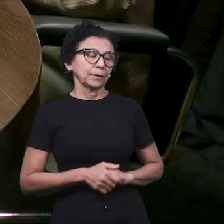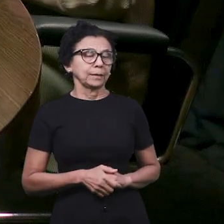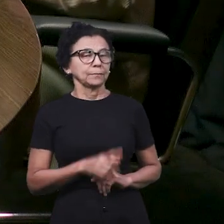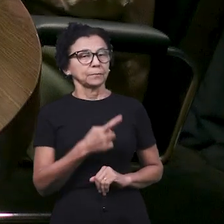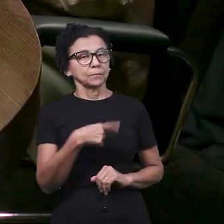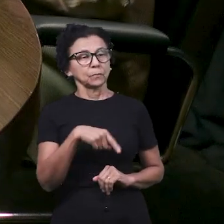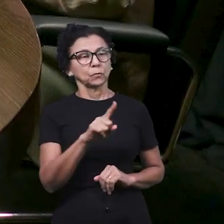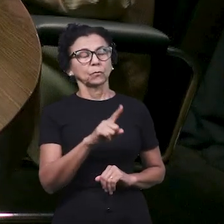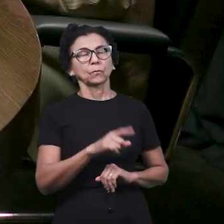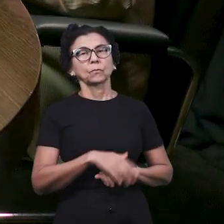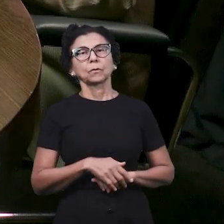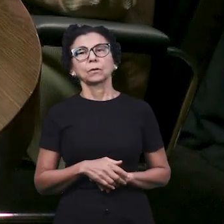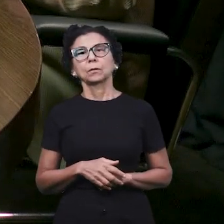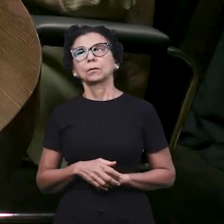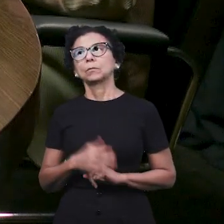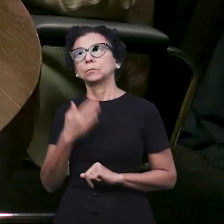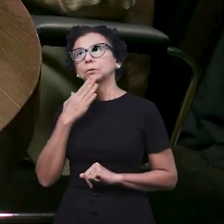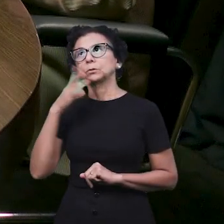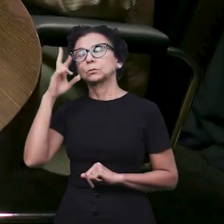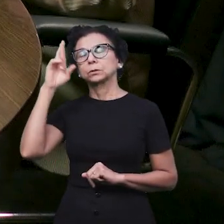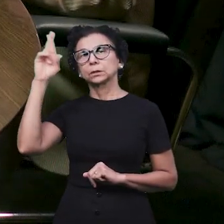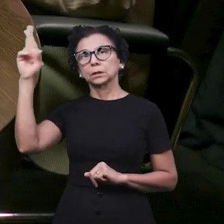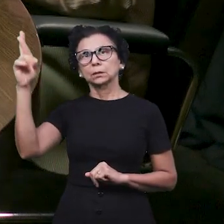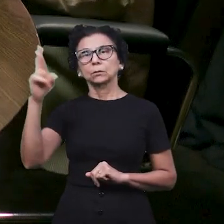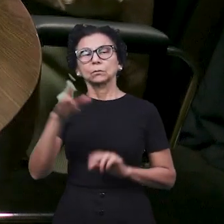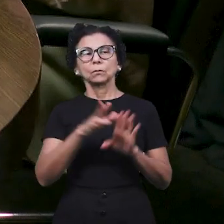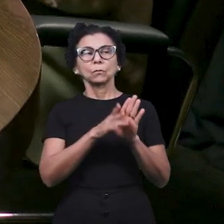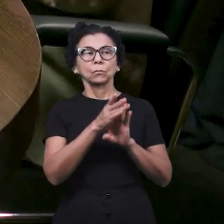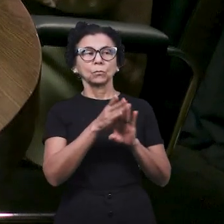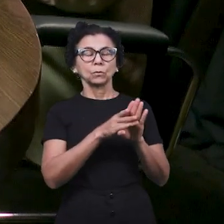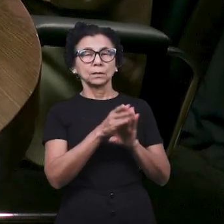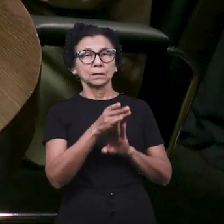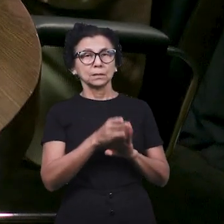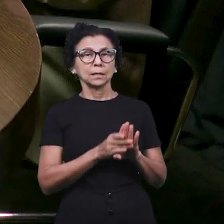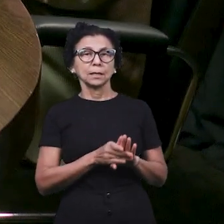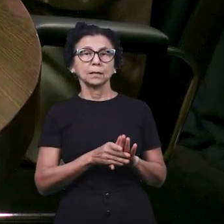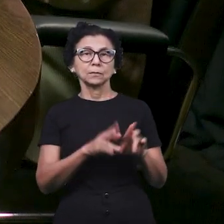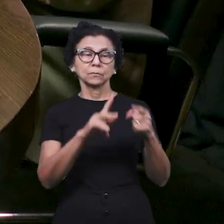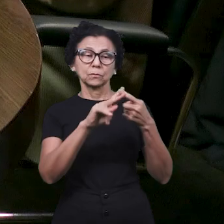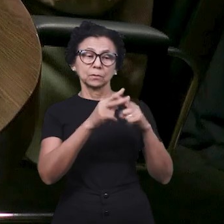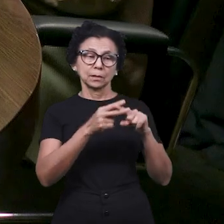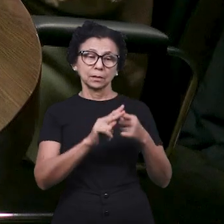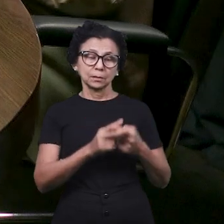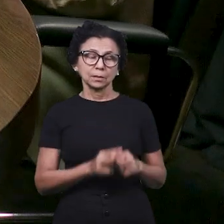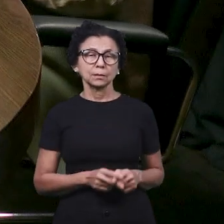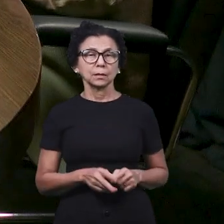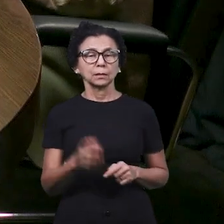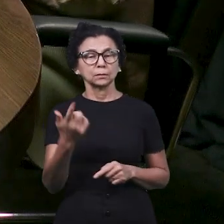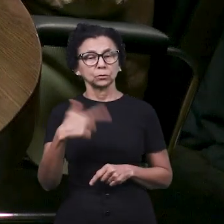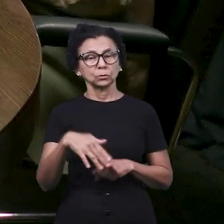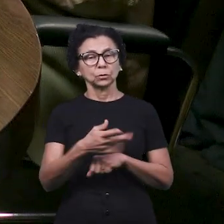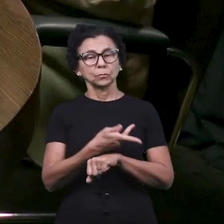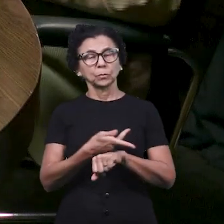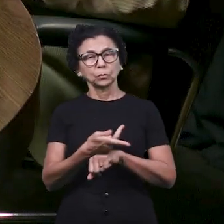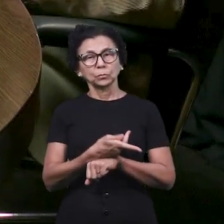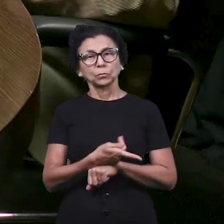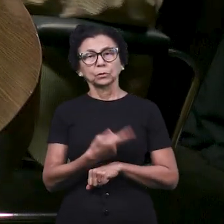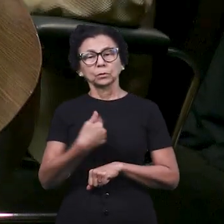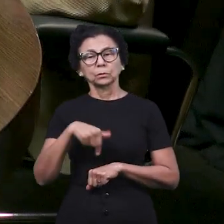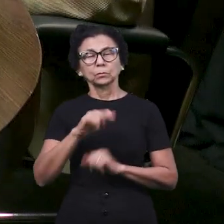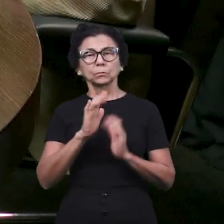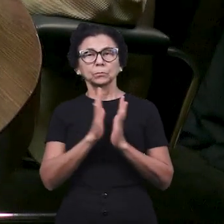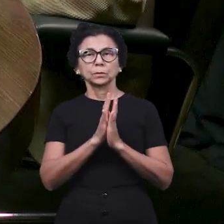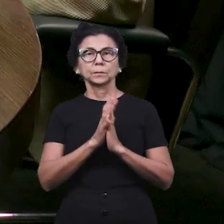vocês. Vocês vão buscar o Senhor, uma direção. Quando vocês acertarem essa situação, vocês nos procuram novamente, nós vamos